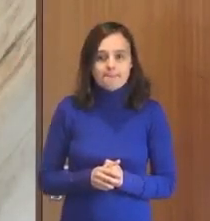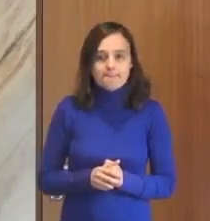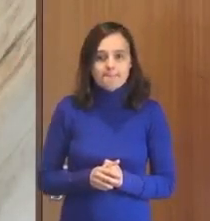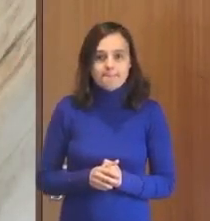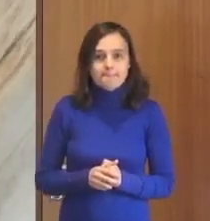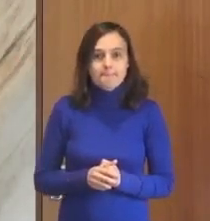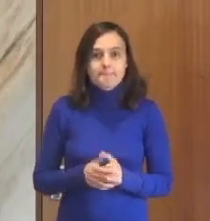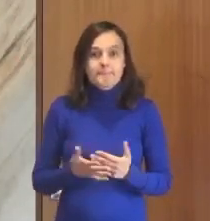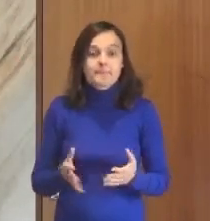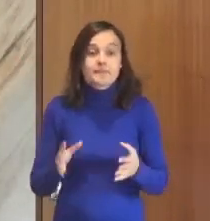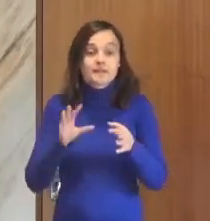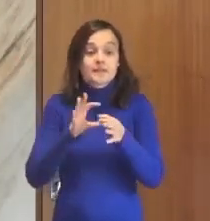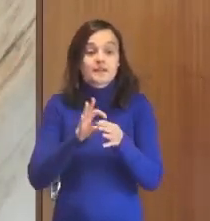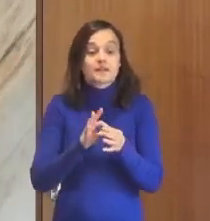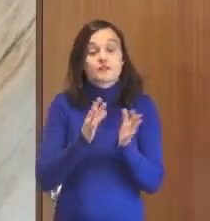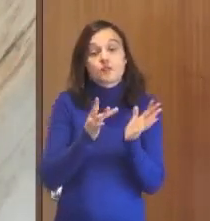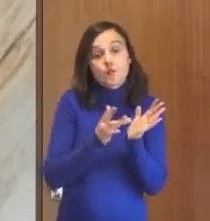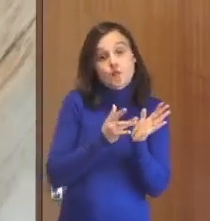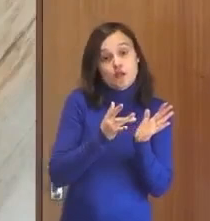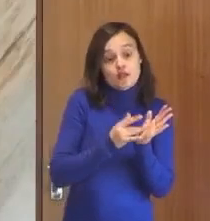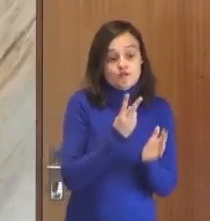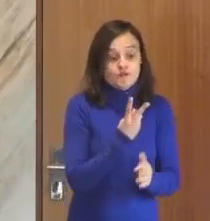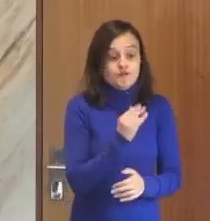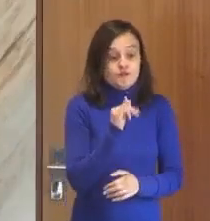Quanto à obra Viriato Trágico,